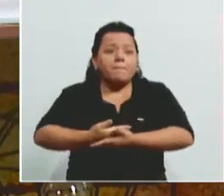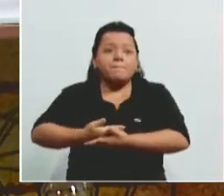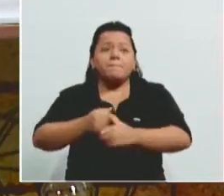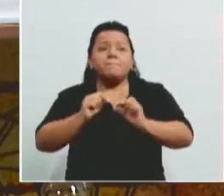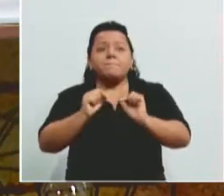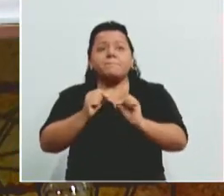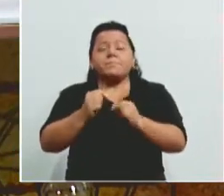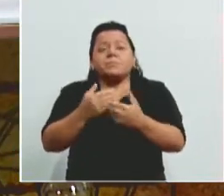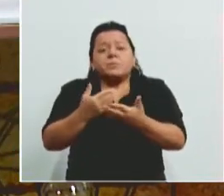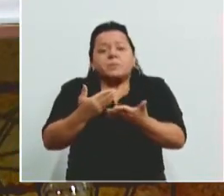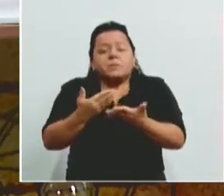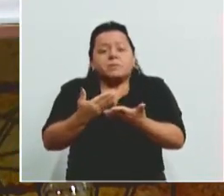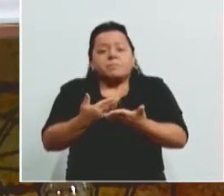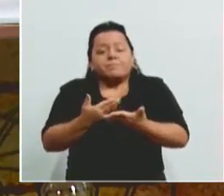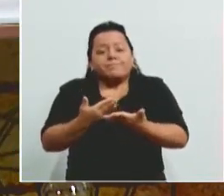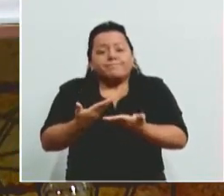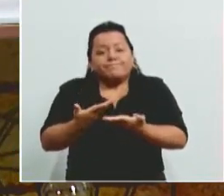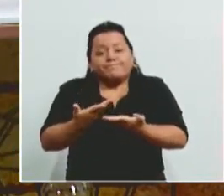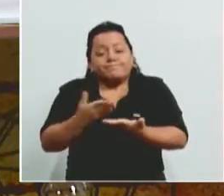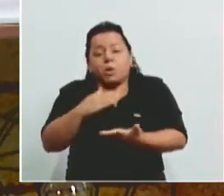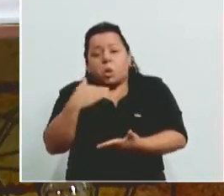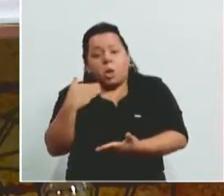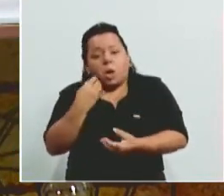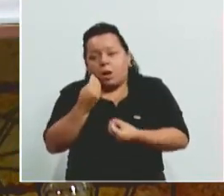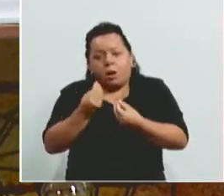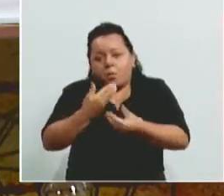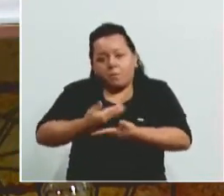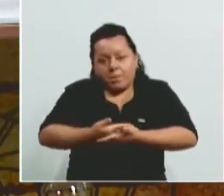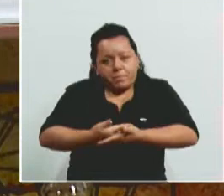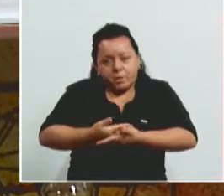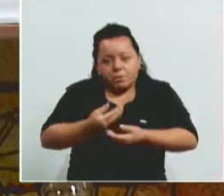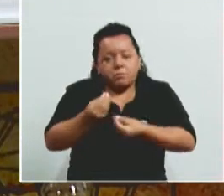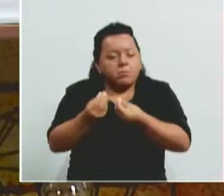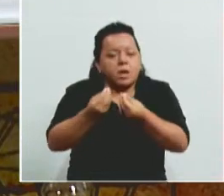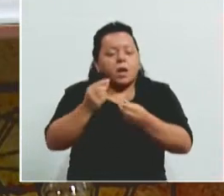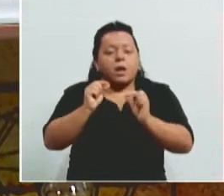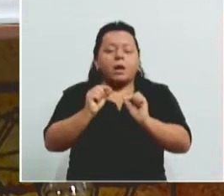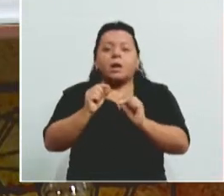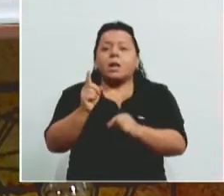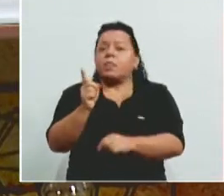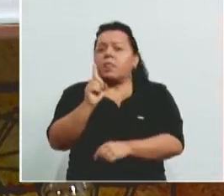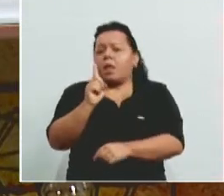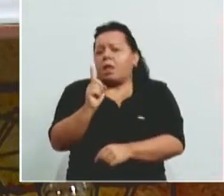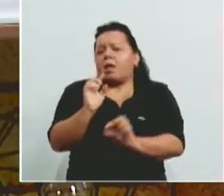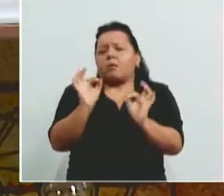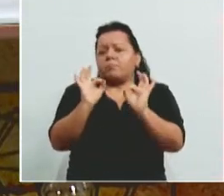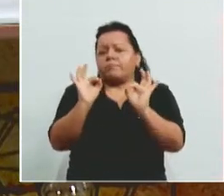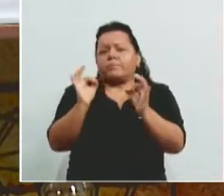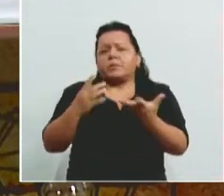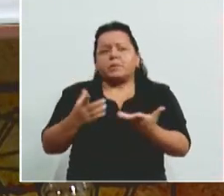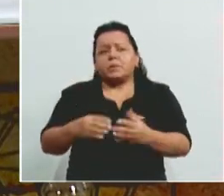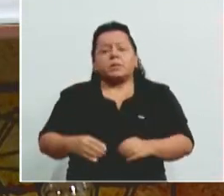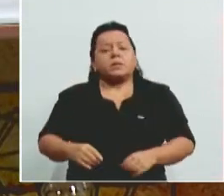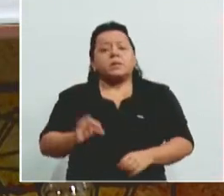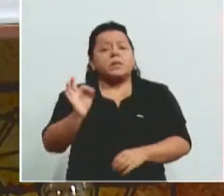motivos, mas por conta da endometriose, é um dos fatores de risco, mas não vai perder o bebê. Tem endometriose, vai perder o bebê.